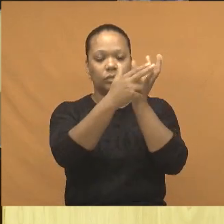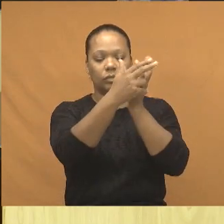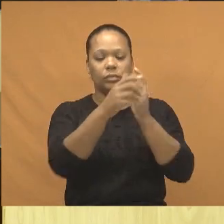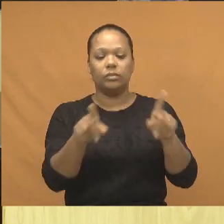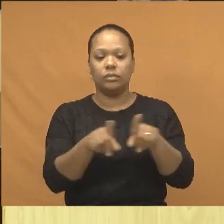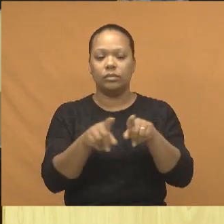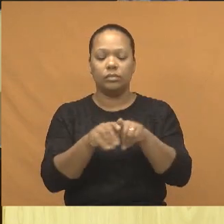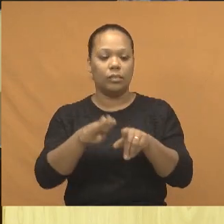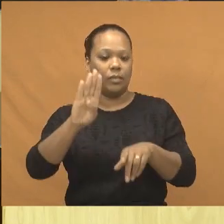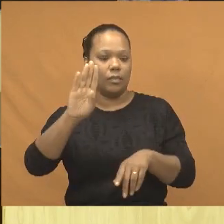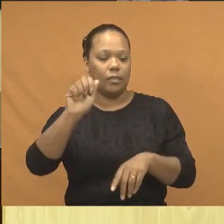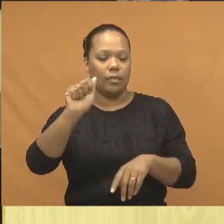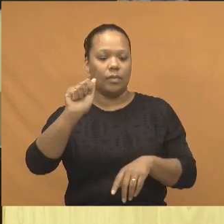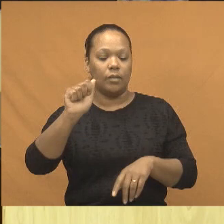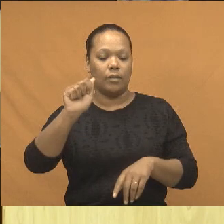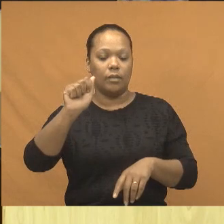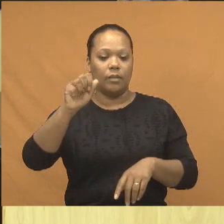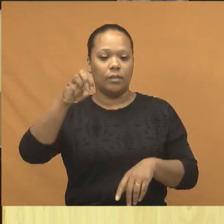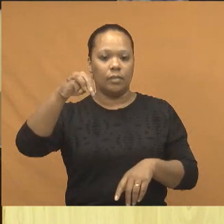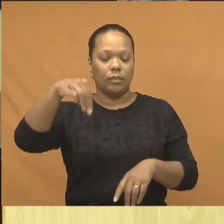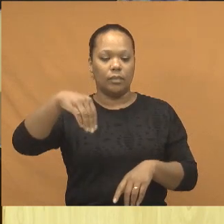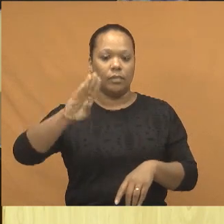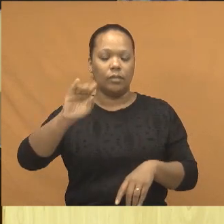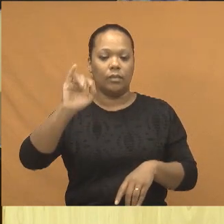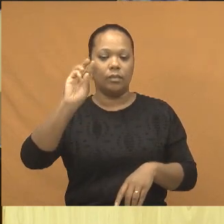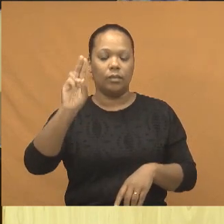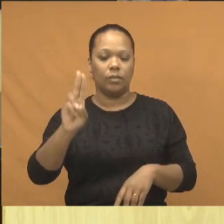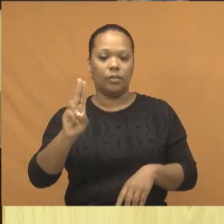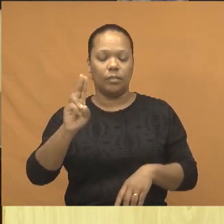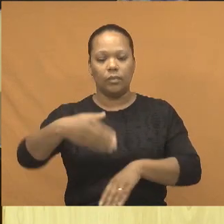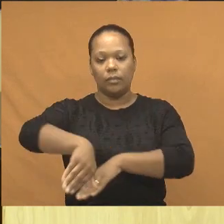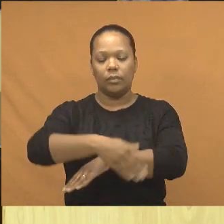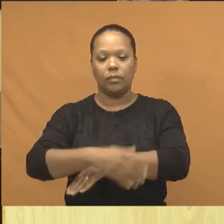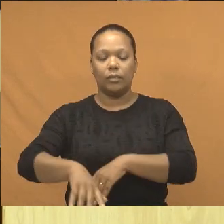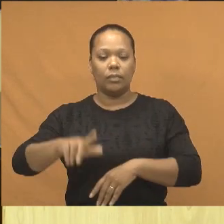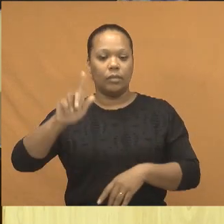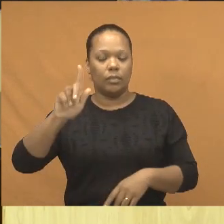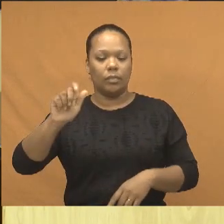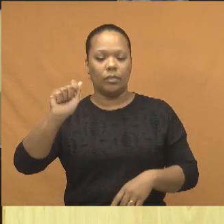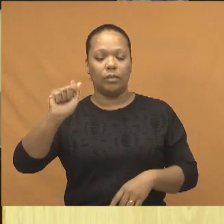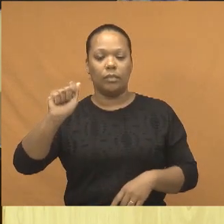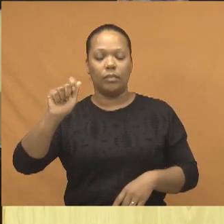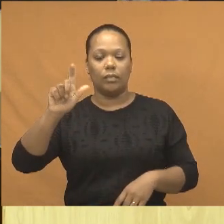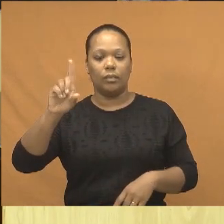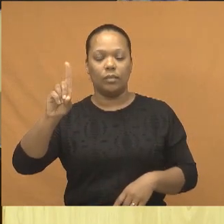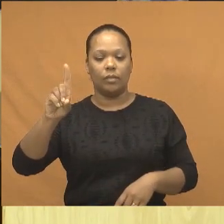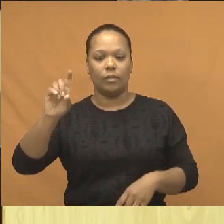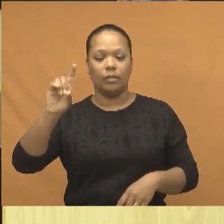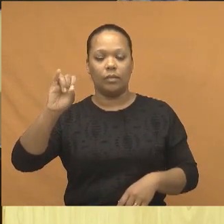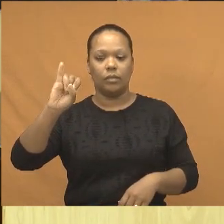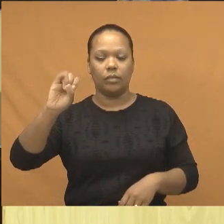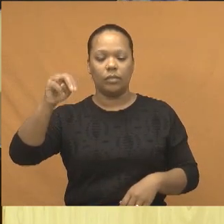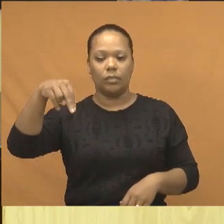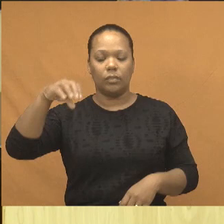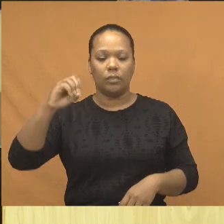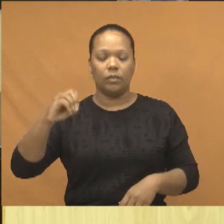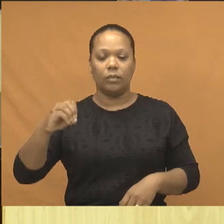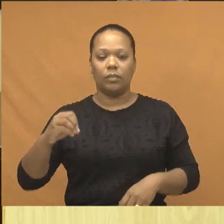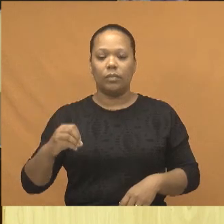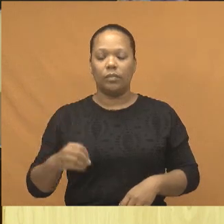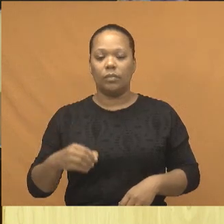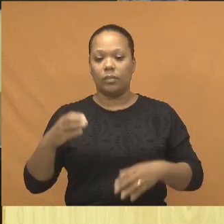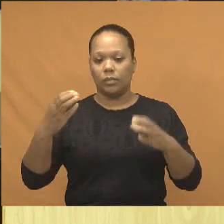bambuzais existentes na altura do número 22 da estrada Galdino Teodoro de Resende, no Jardim Panorama, neste